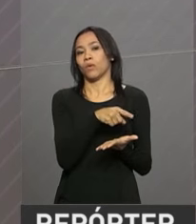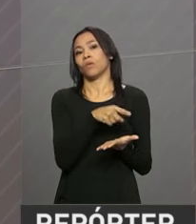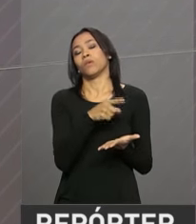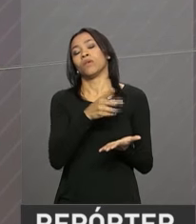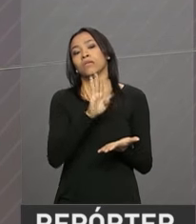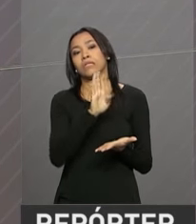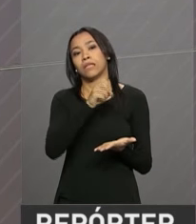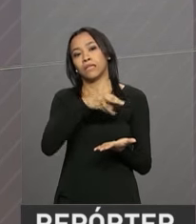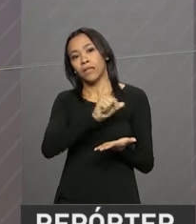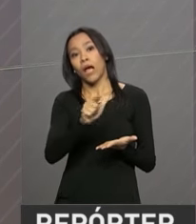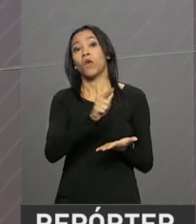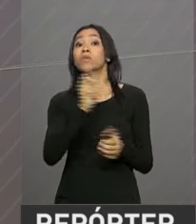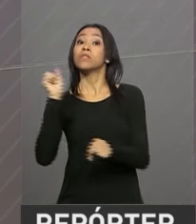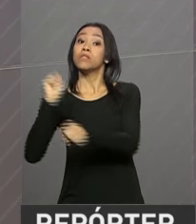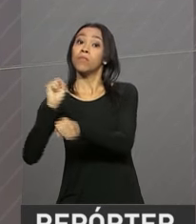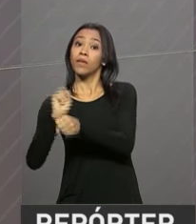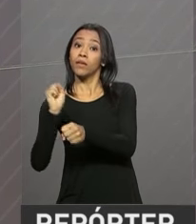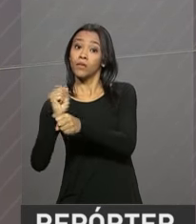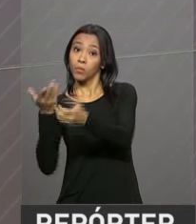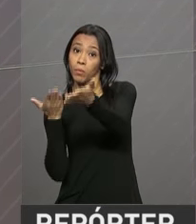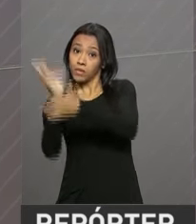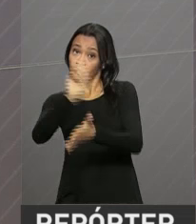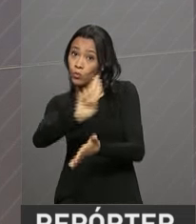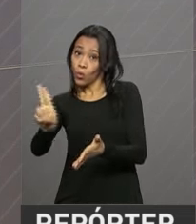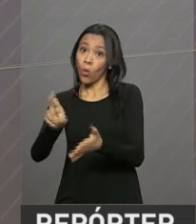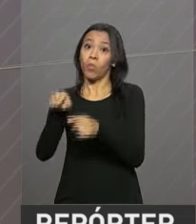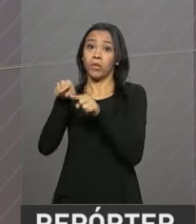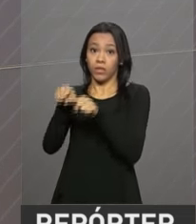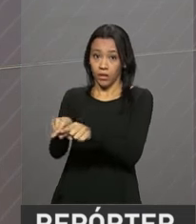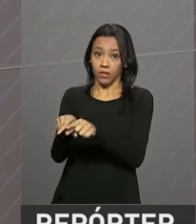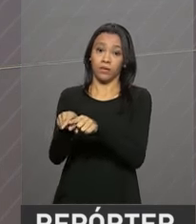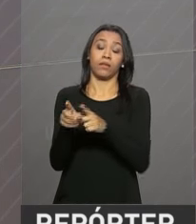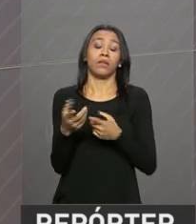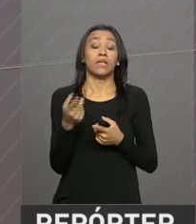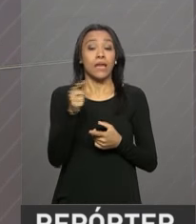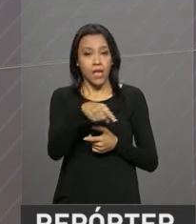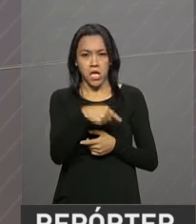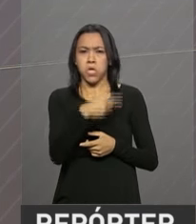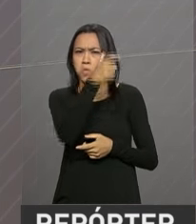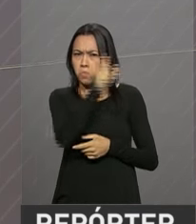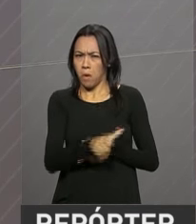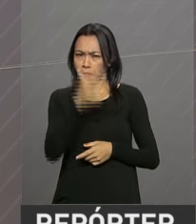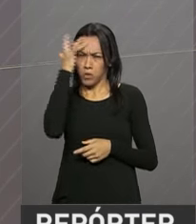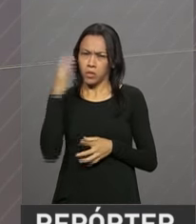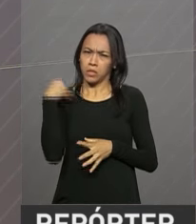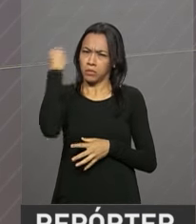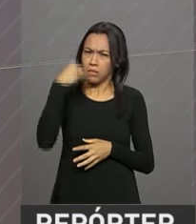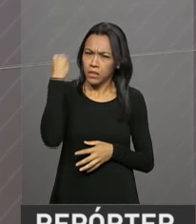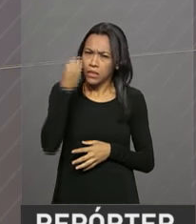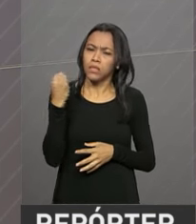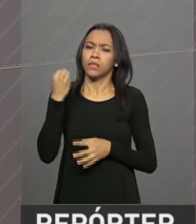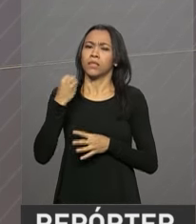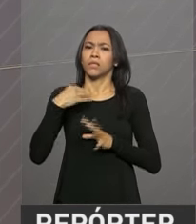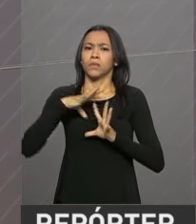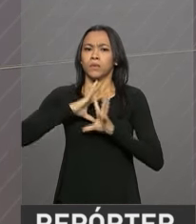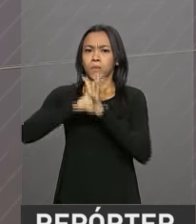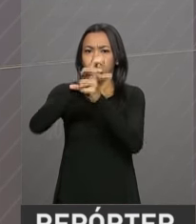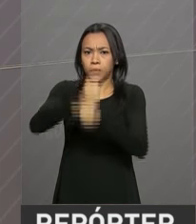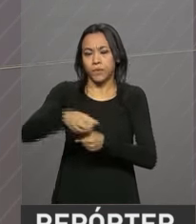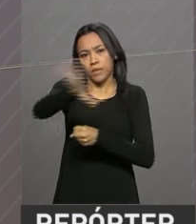Senado. Em nota, Tombini disse que é um profissional reconhecido, com larga experiência no setor financeiro